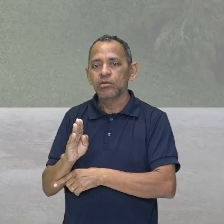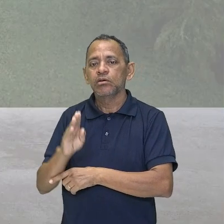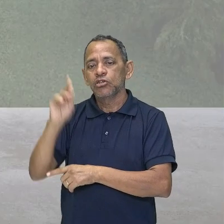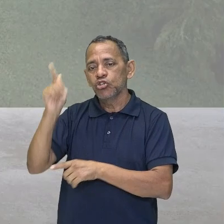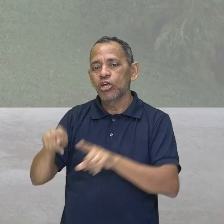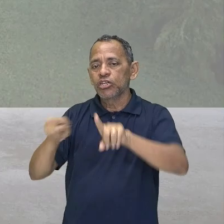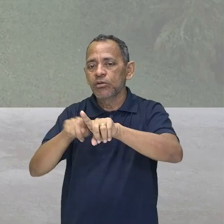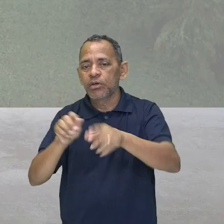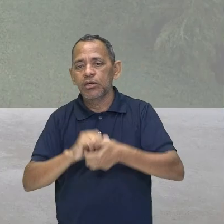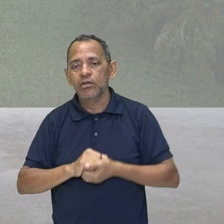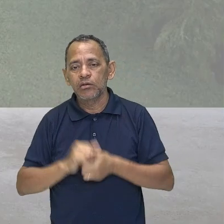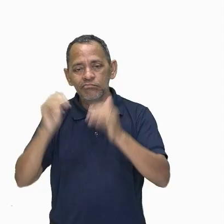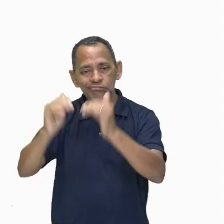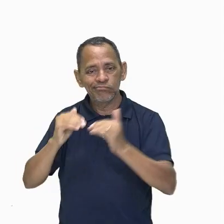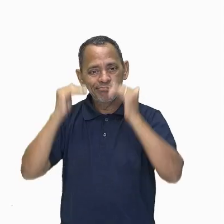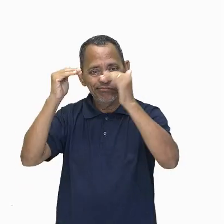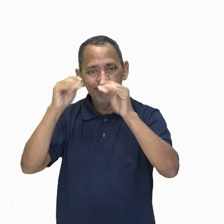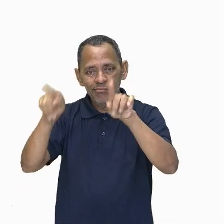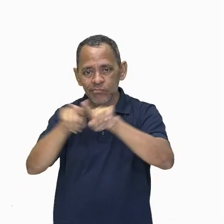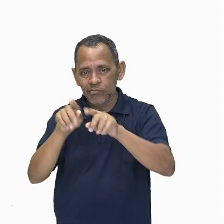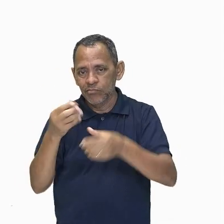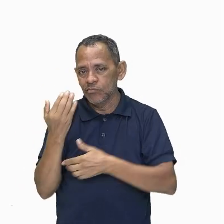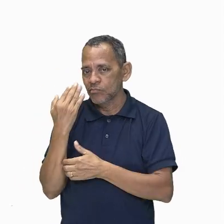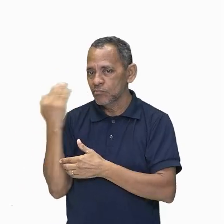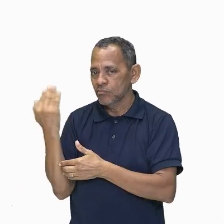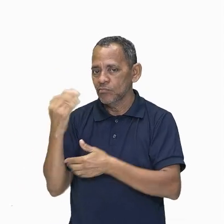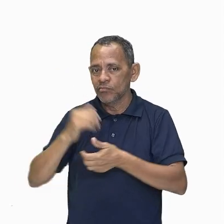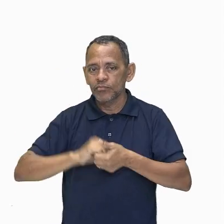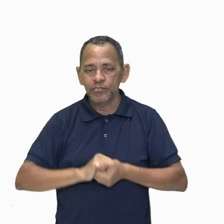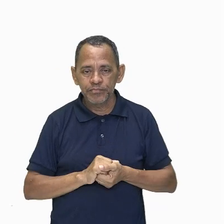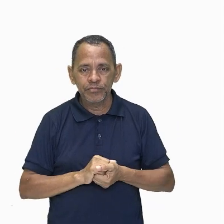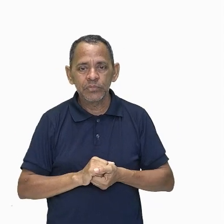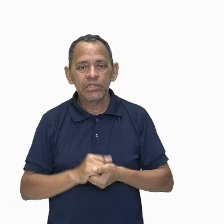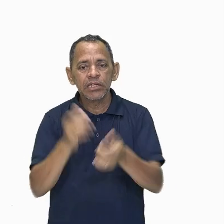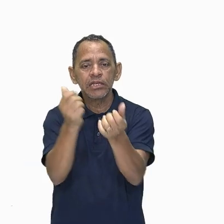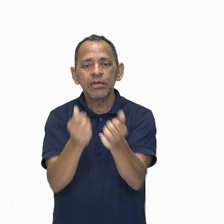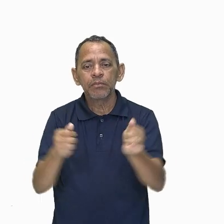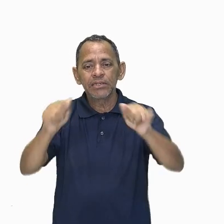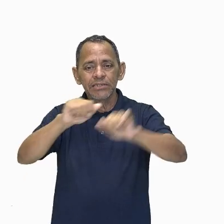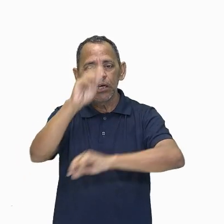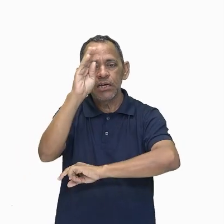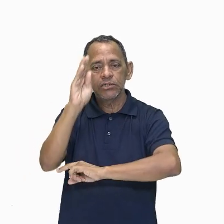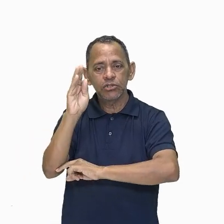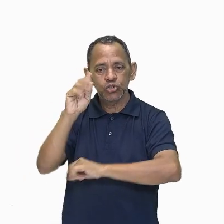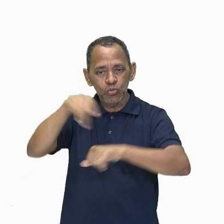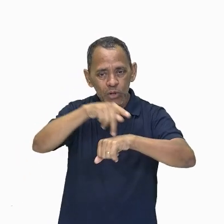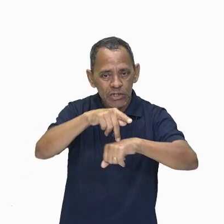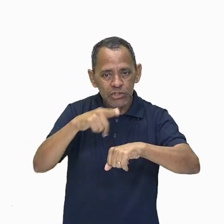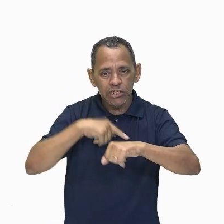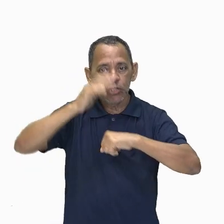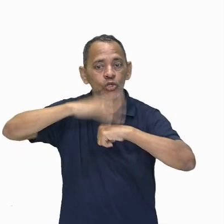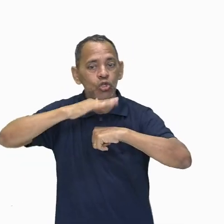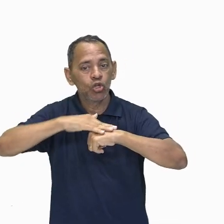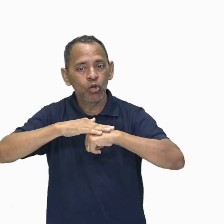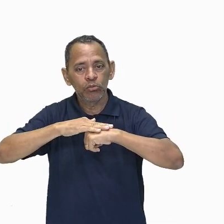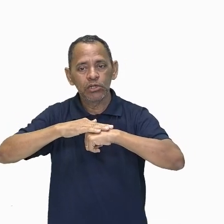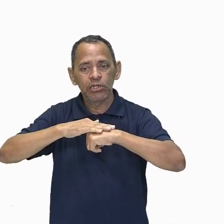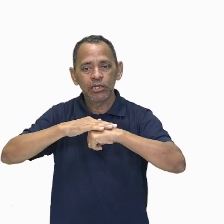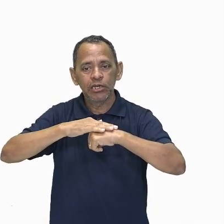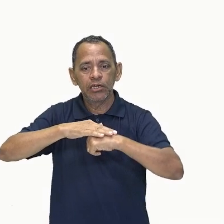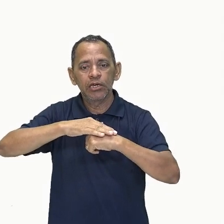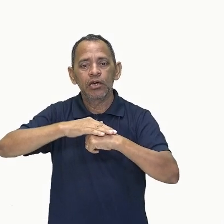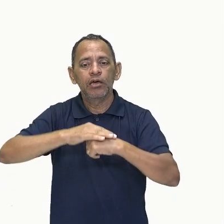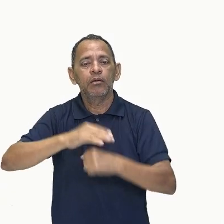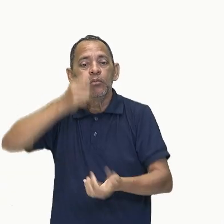soberania sanitária. O que é isso? É a capacidade de um país de ter autonomia para tomar decisões